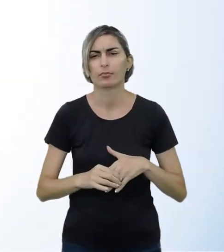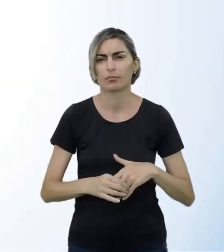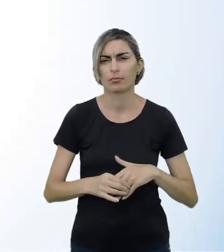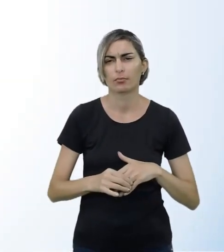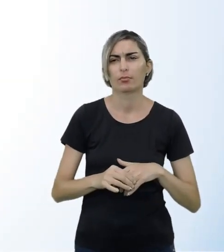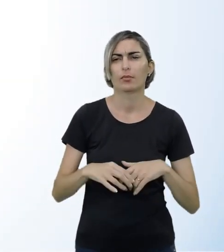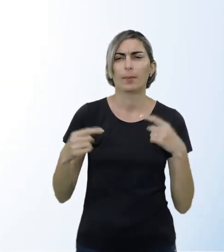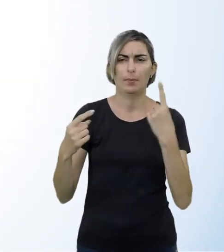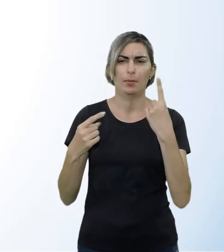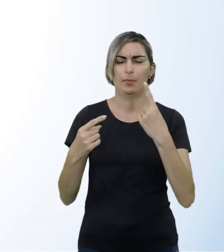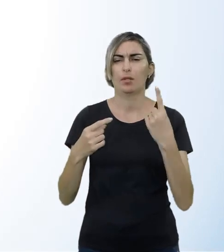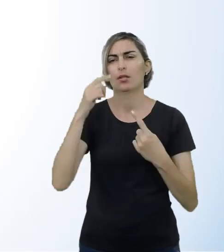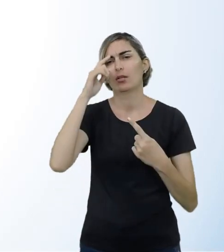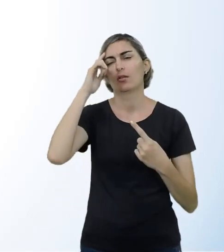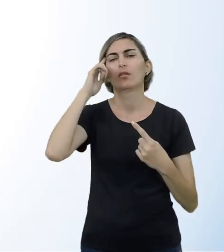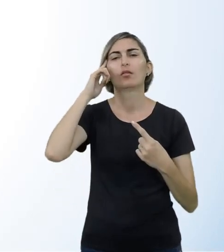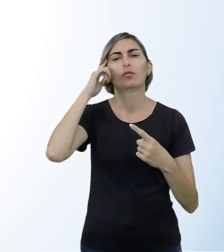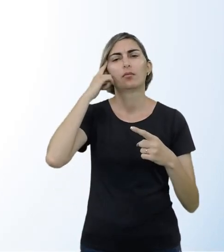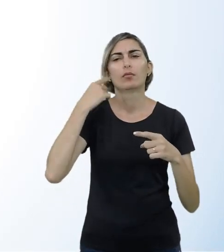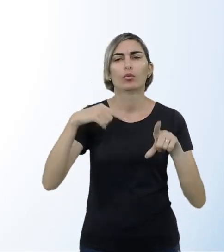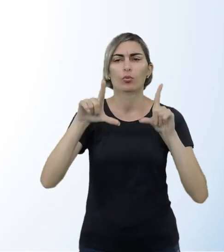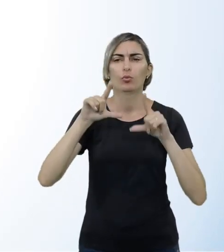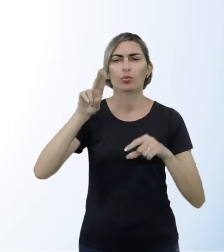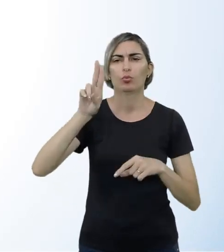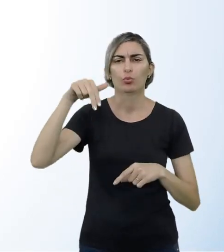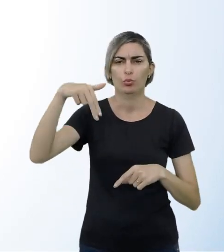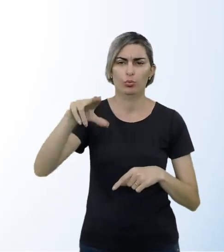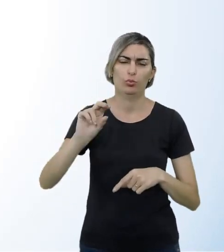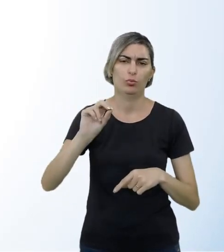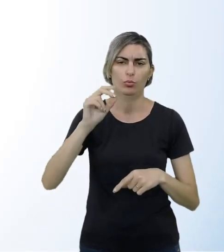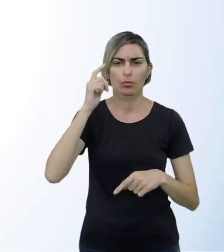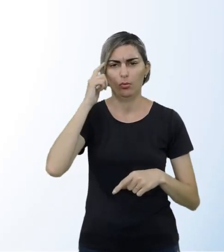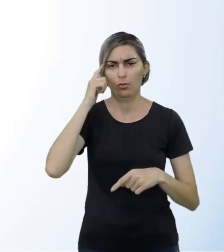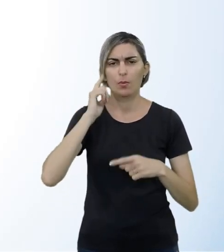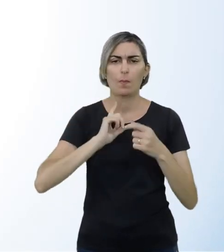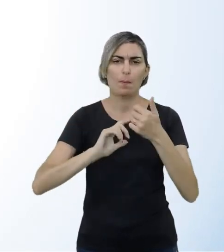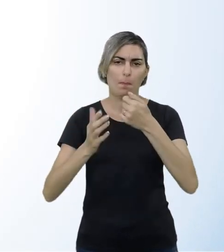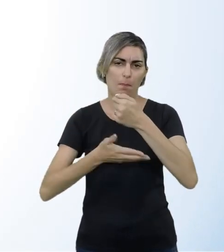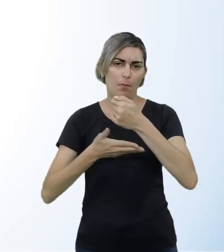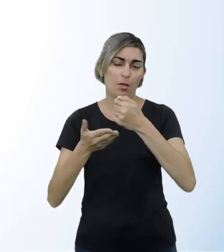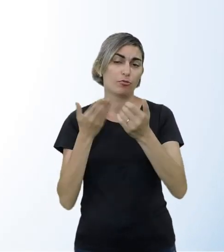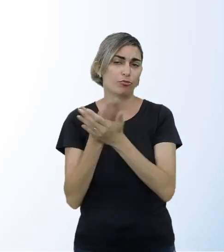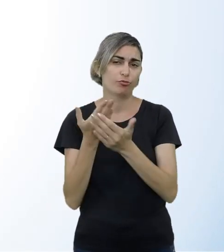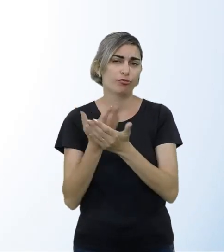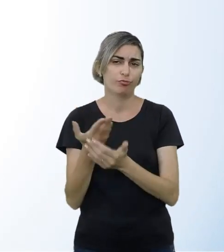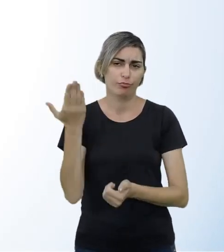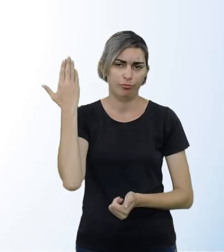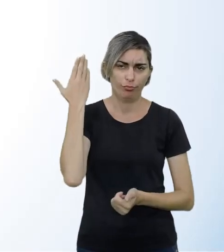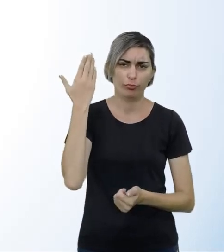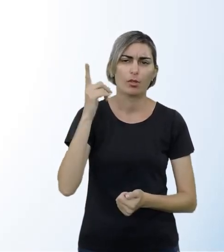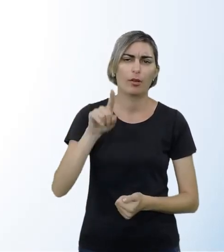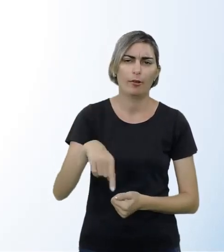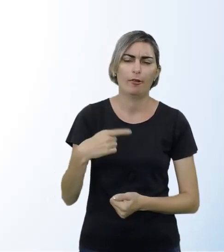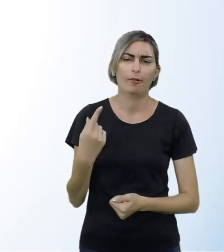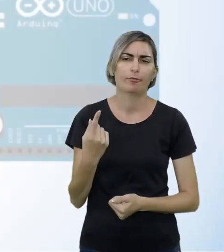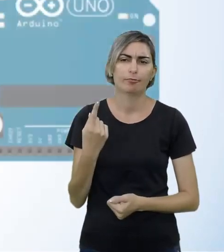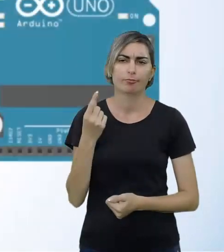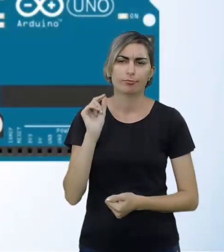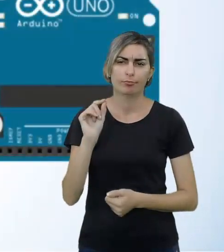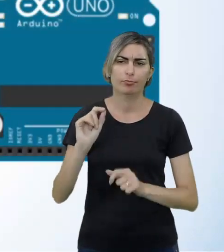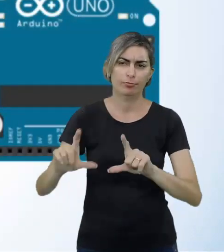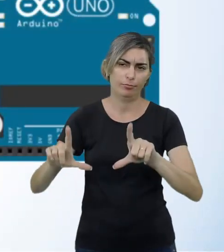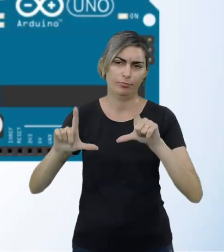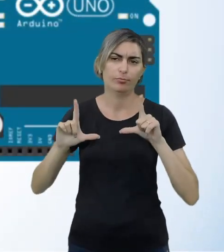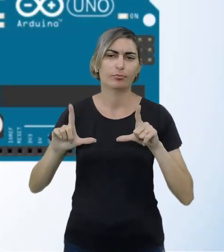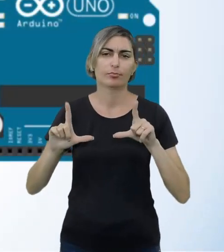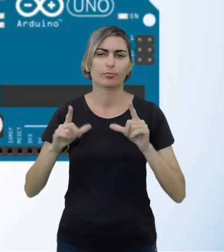A primeira delas, sem sombra de dúvida, é a placa Arduino Uno. É a que a gente vai tomar como base nos nossos estudos. Ela é a